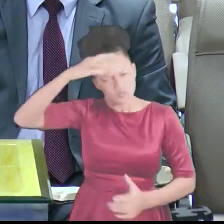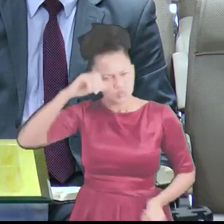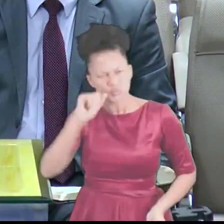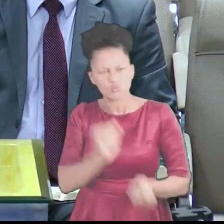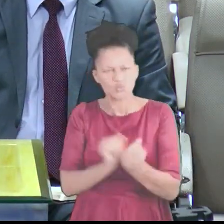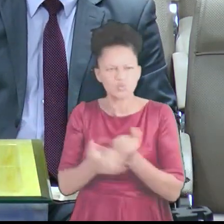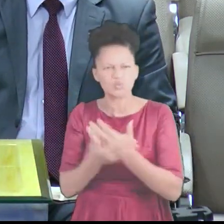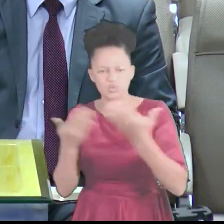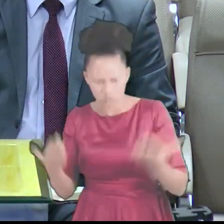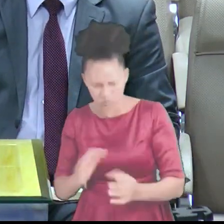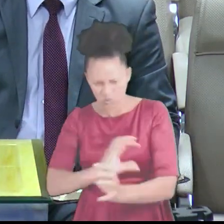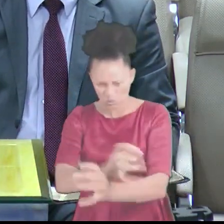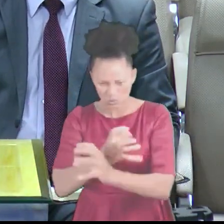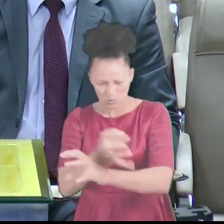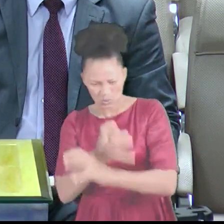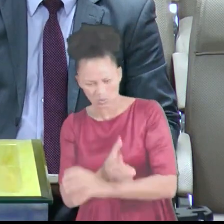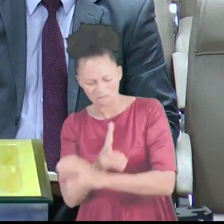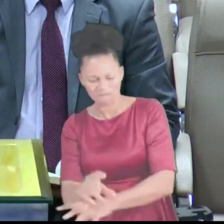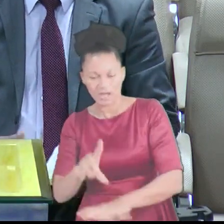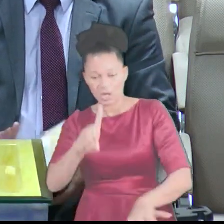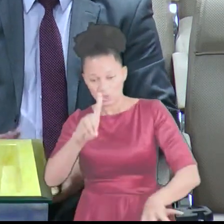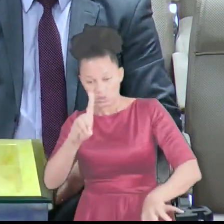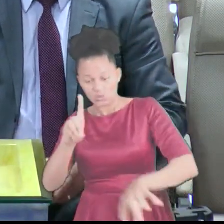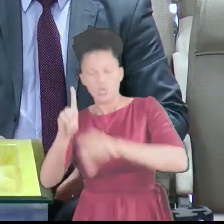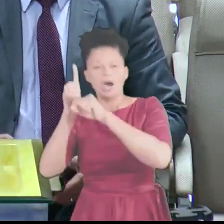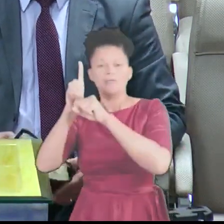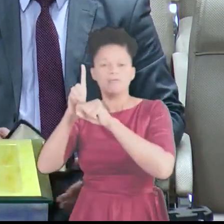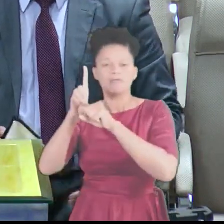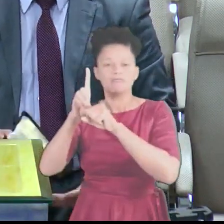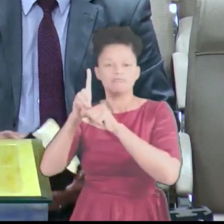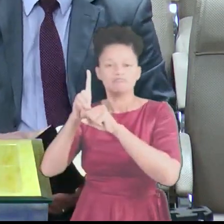Deus, e osso seco vai ter que ouvir.